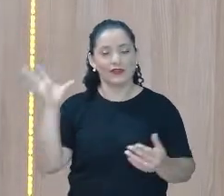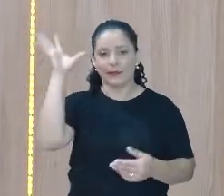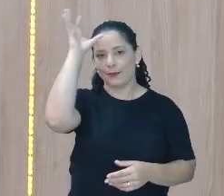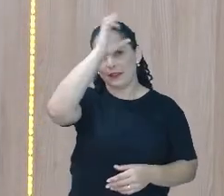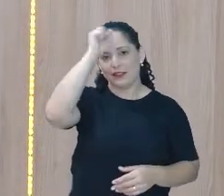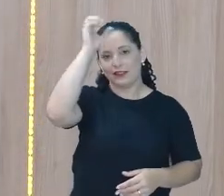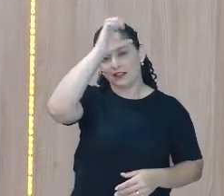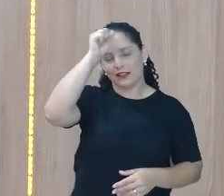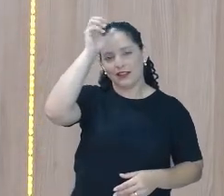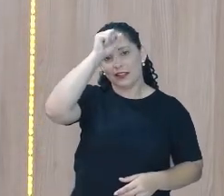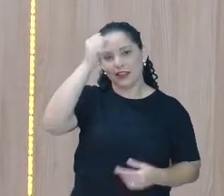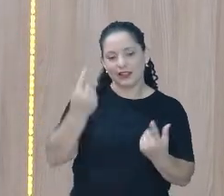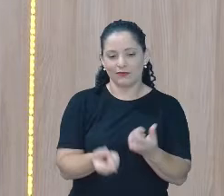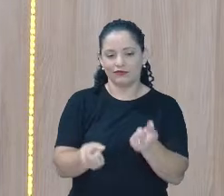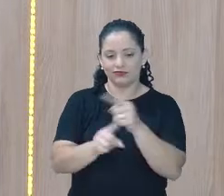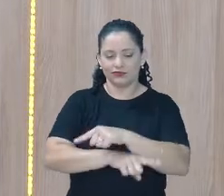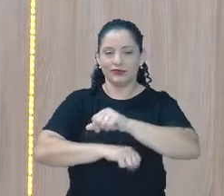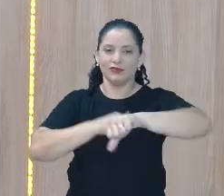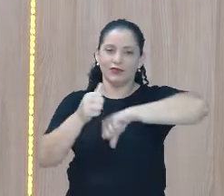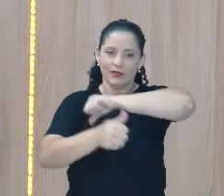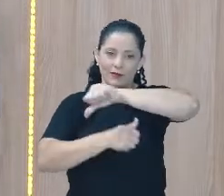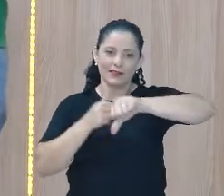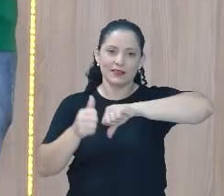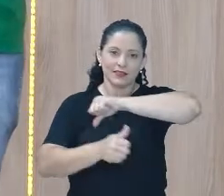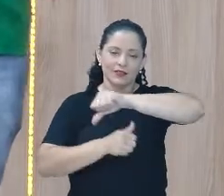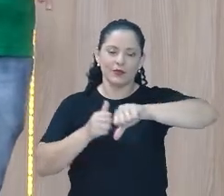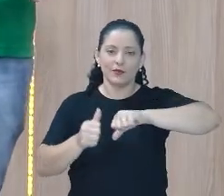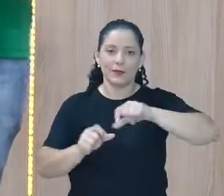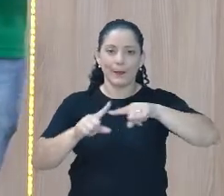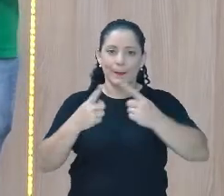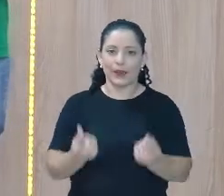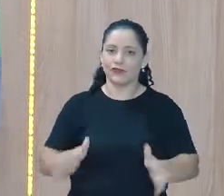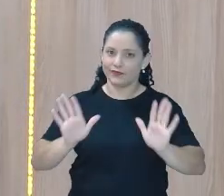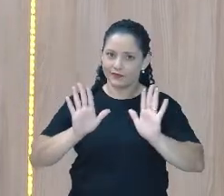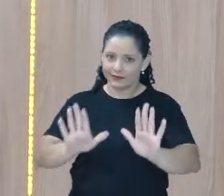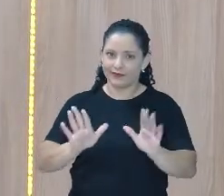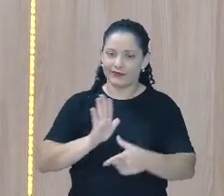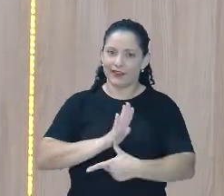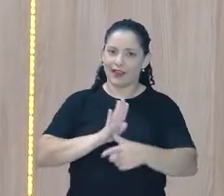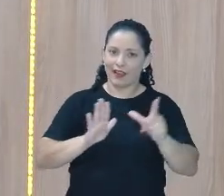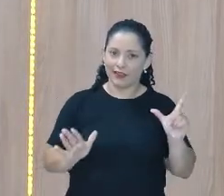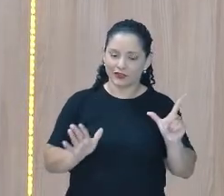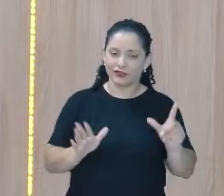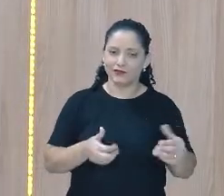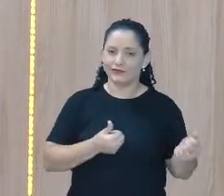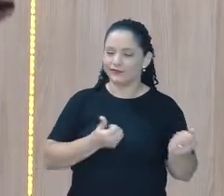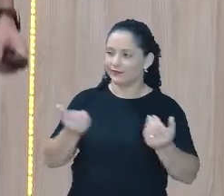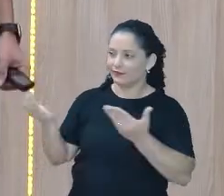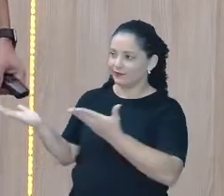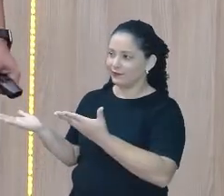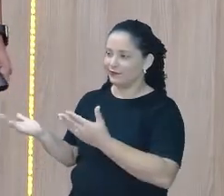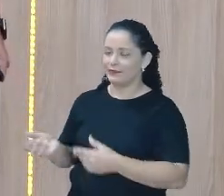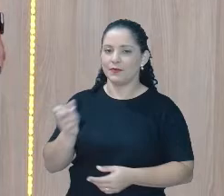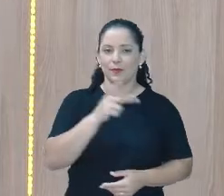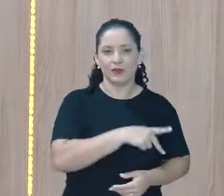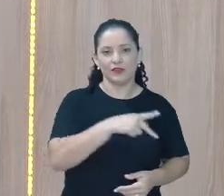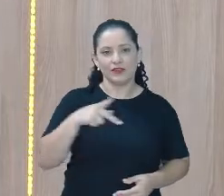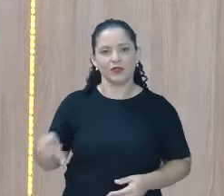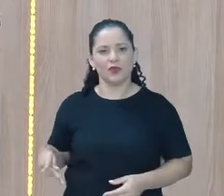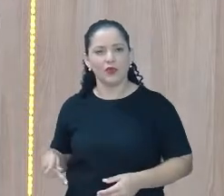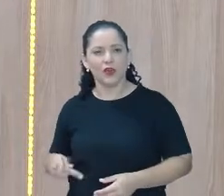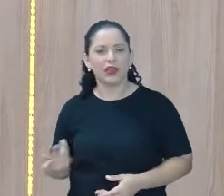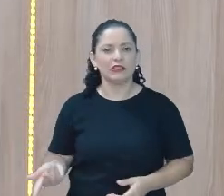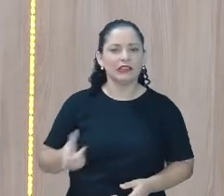tá, essa transformação, tá bom? Antes disso, eu vou passar a nossa palavrinha para a professora Cláudia, ver se ela tem